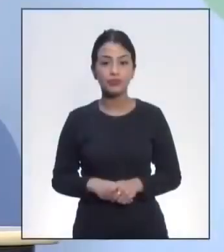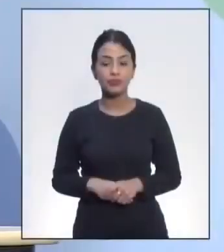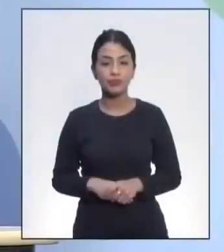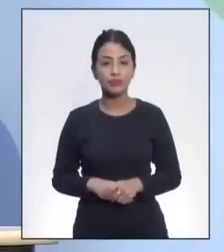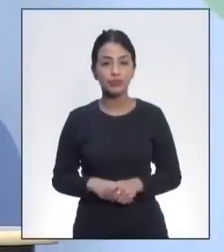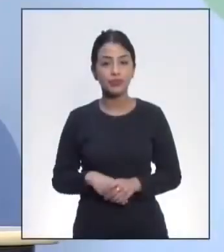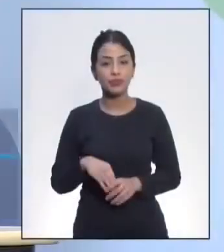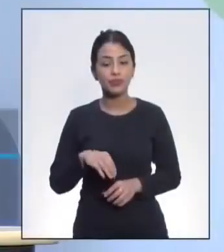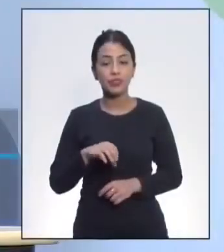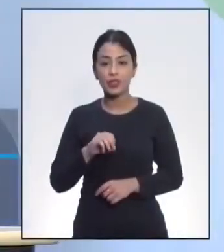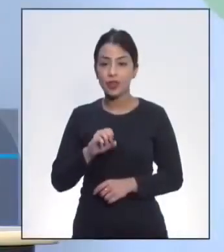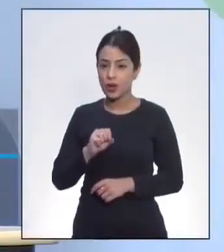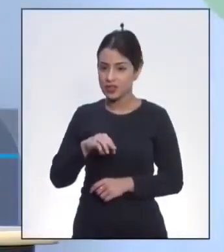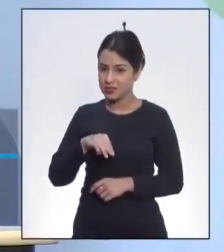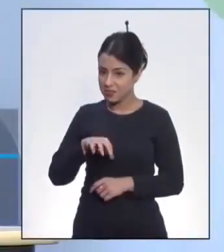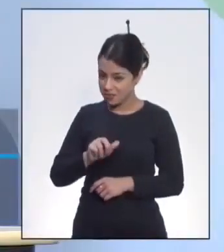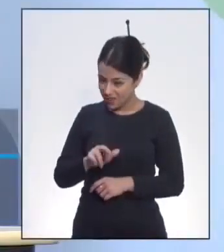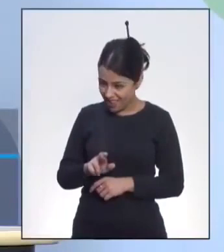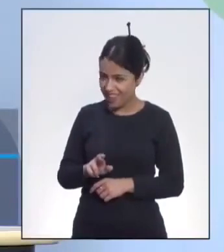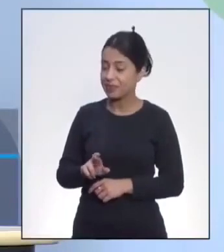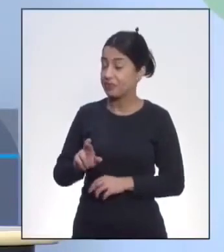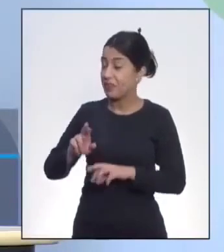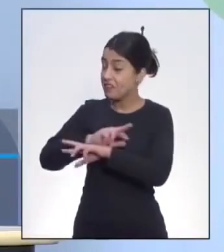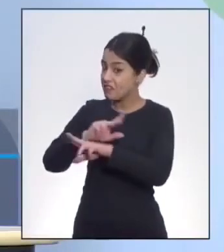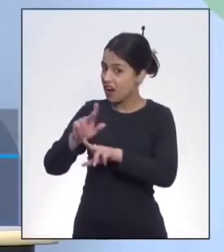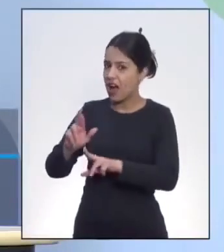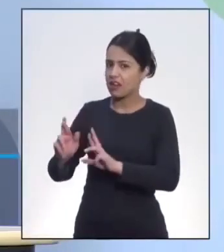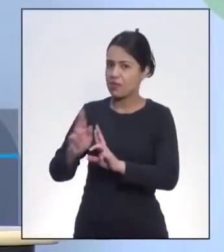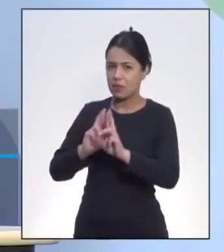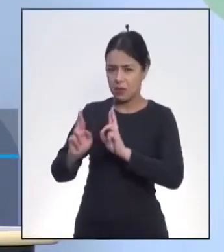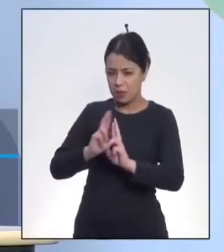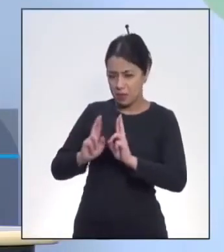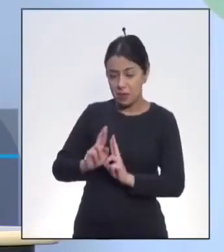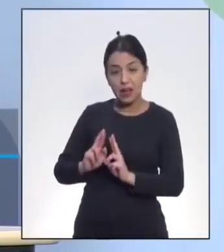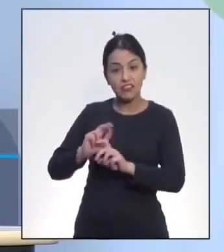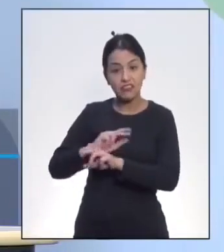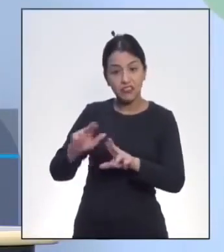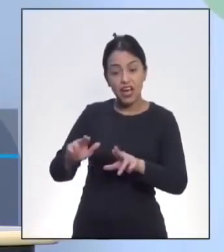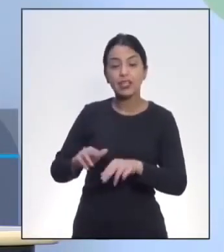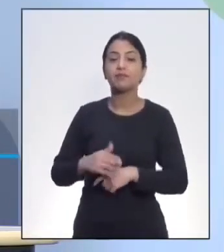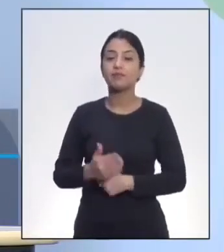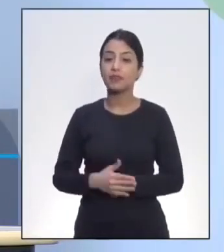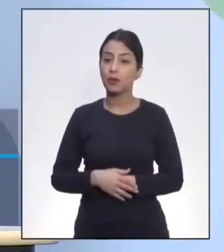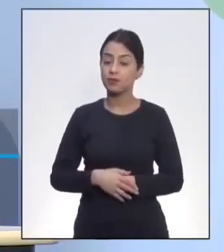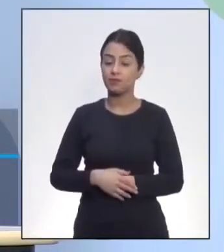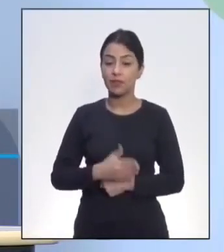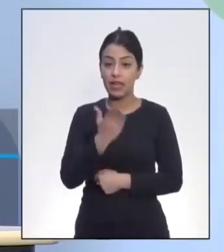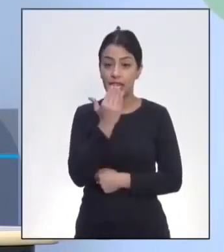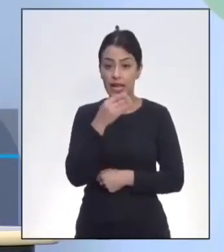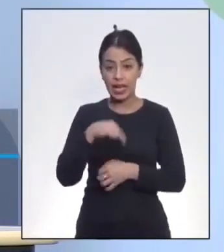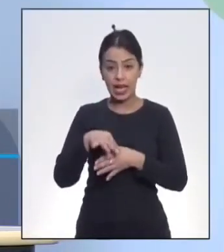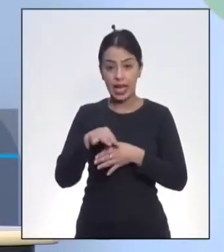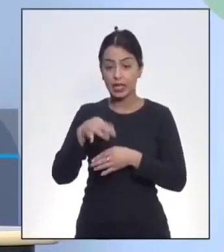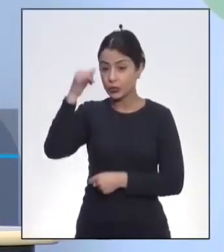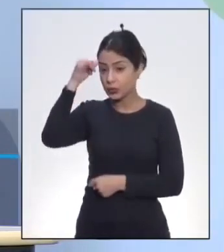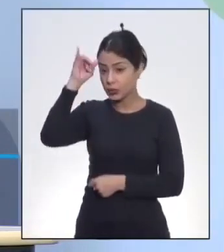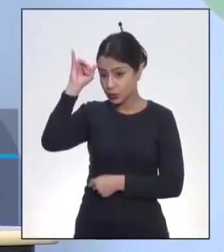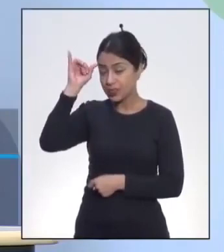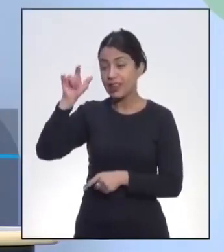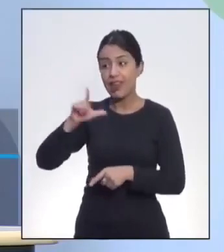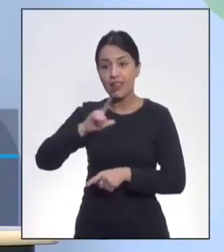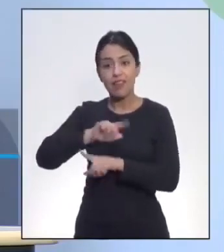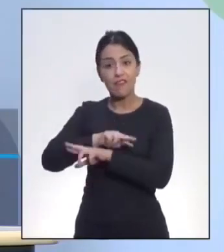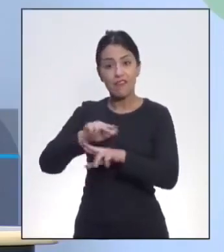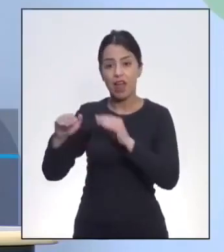Osmar, várias respostas. Então, assim, a carne suína, ela é unanimidade, né, nas